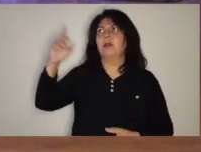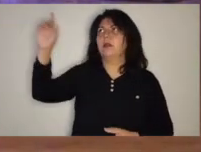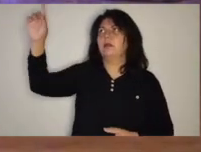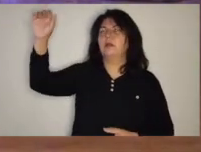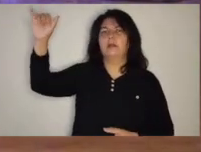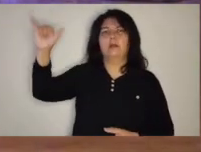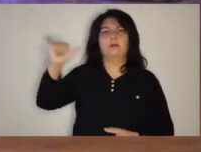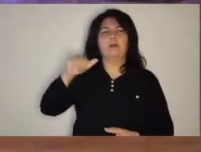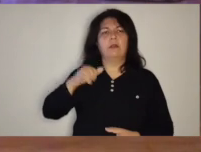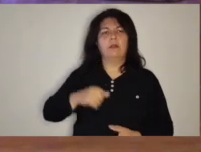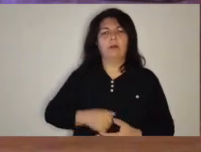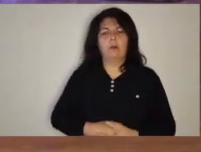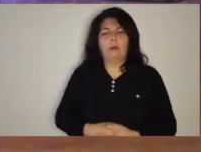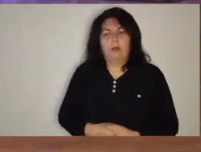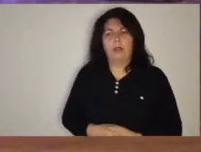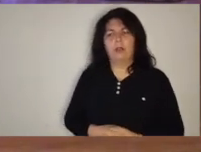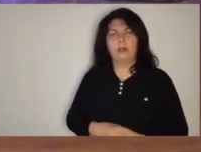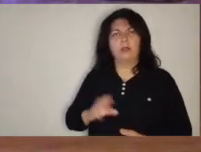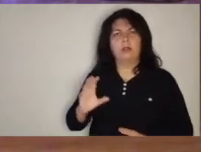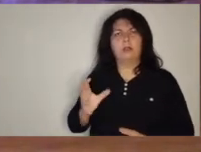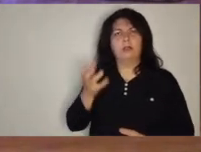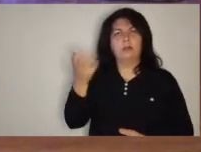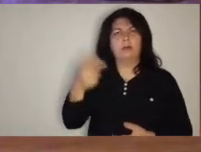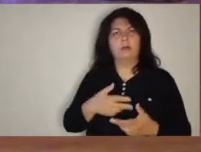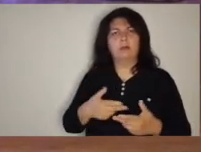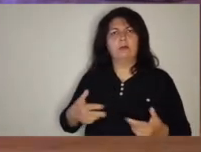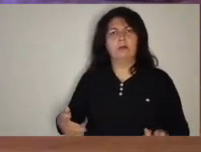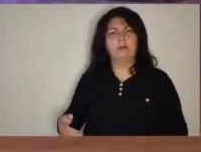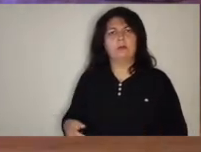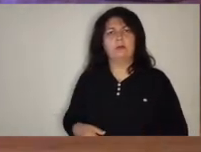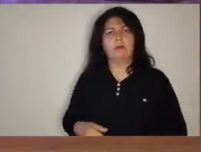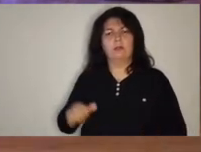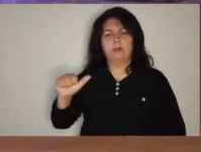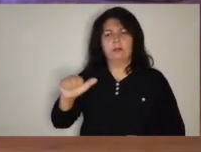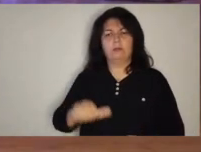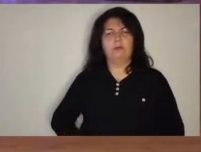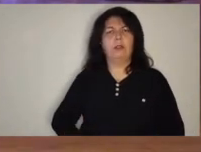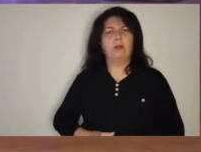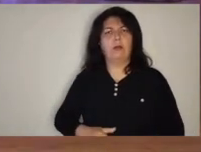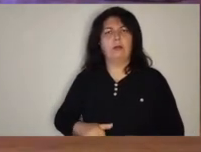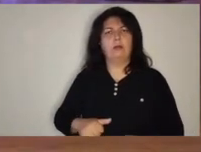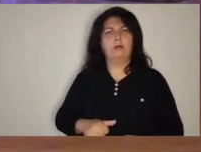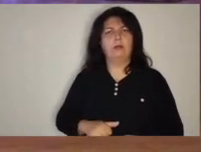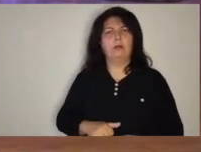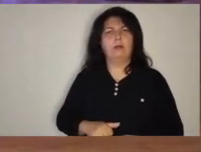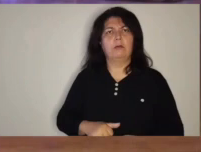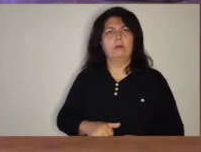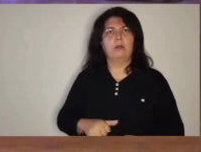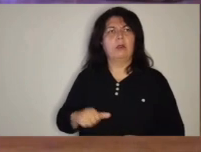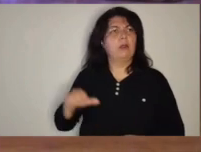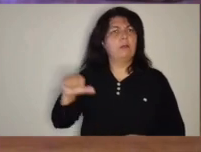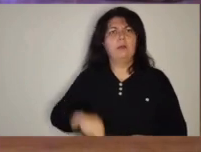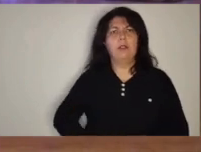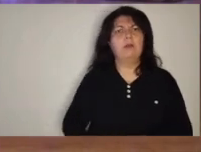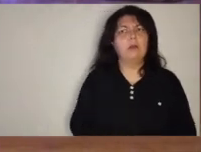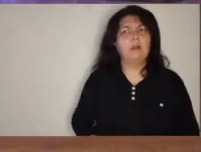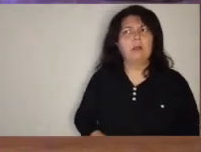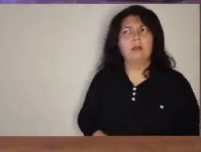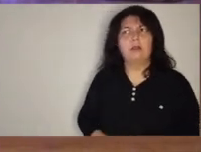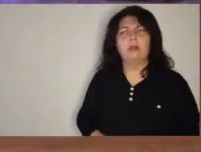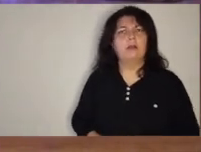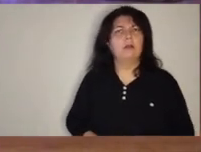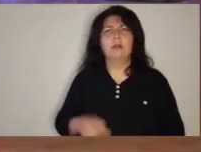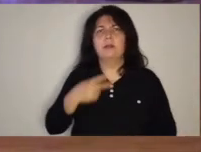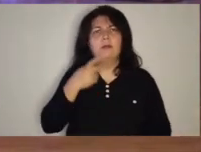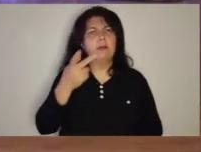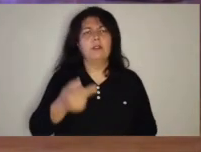o que lá. Aí o Senhor falou assim, você já passou por coisa pior? Você está reclamando? Aí eu